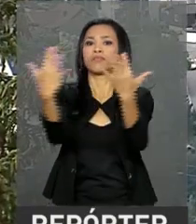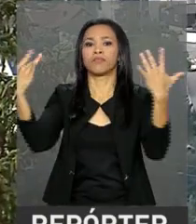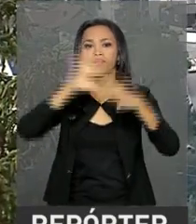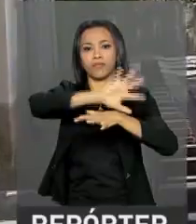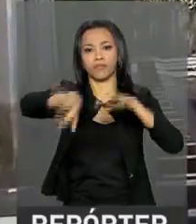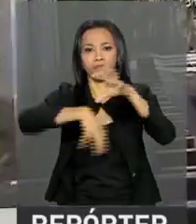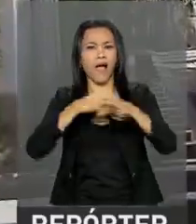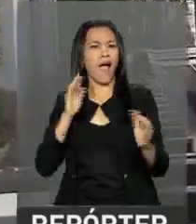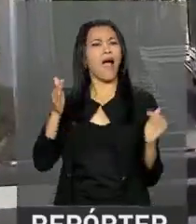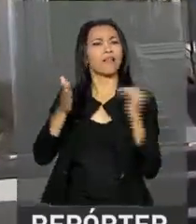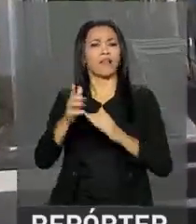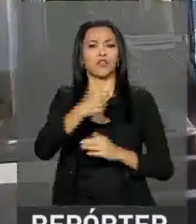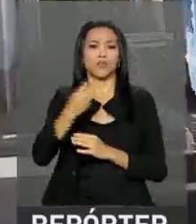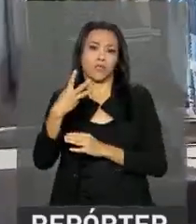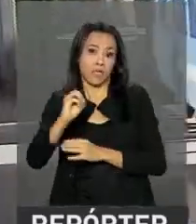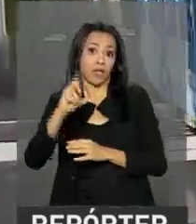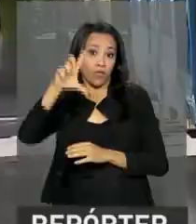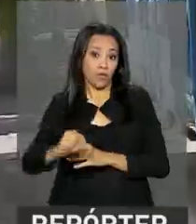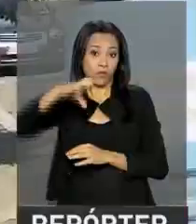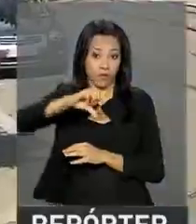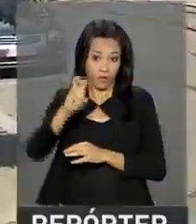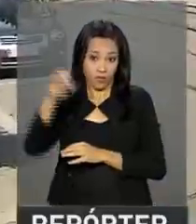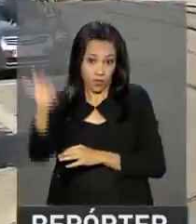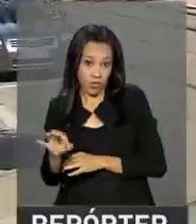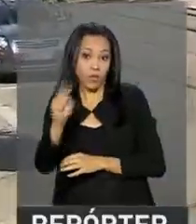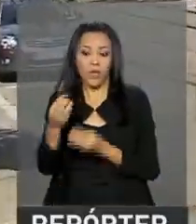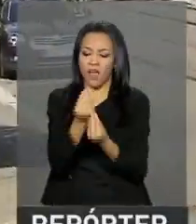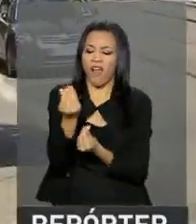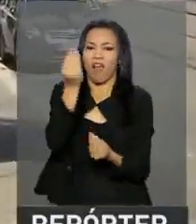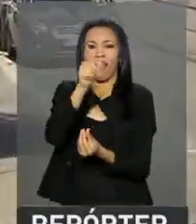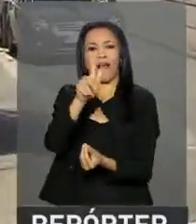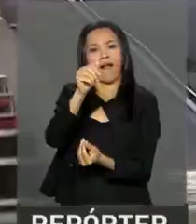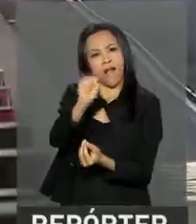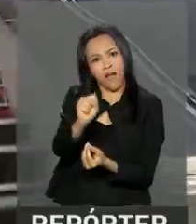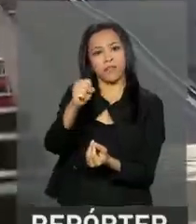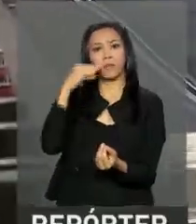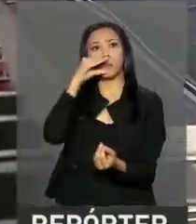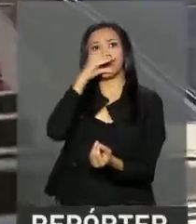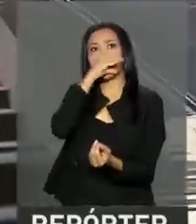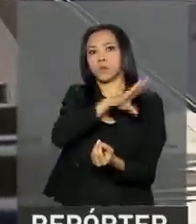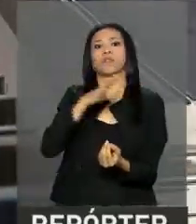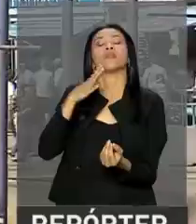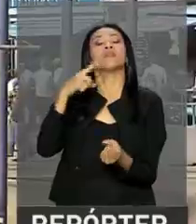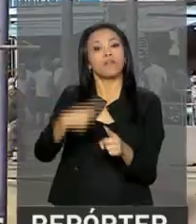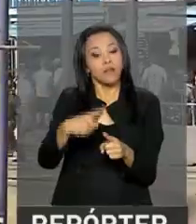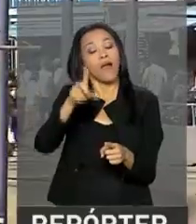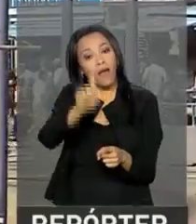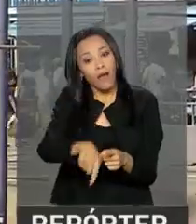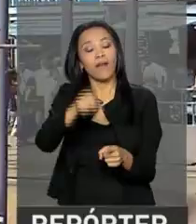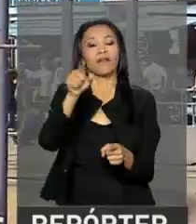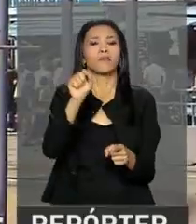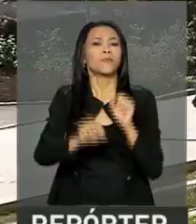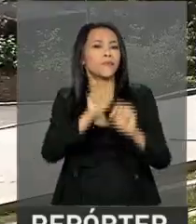Até 2030, quer reduzir em 95% as emissões de gases de efeito estufa na atmosfera, considerando